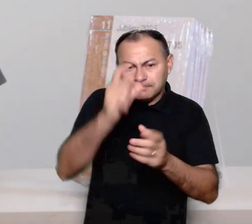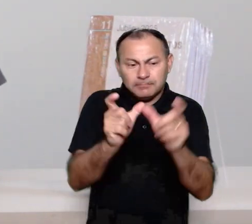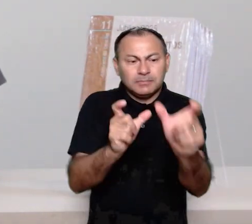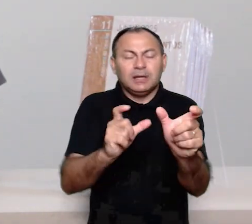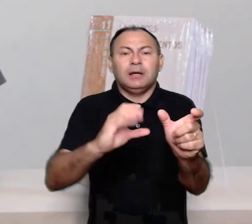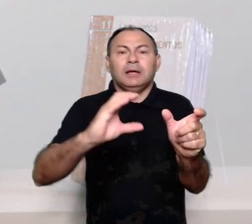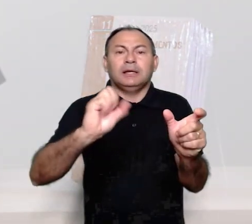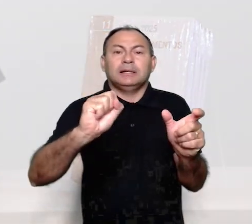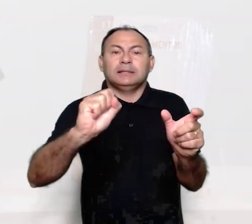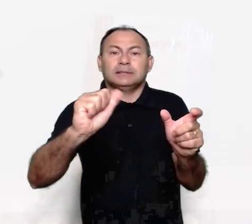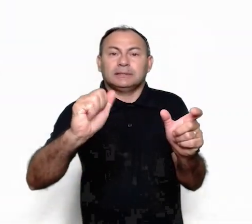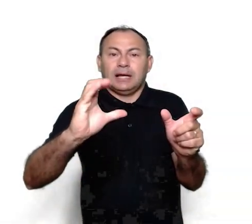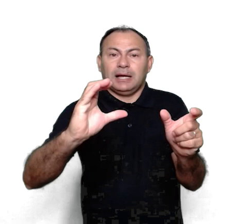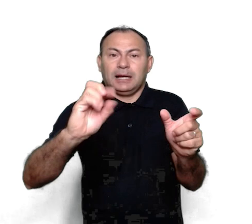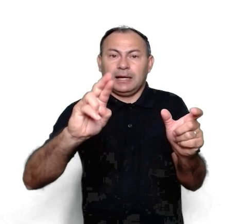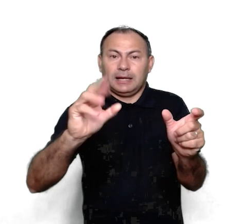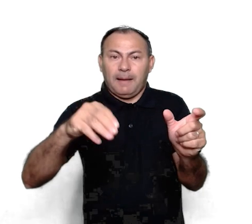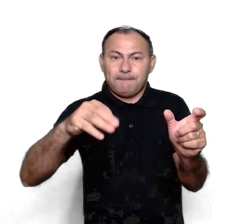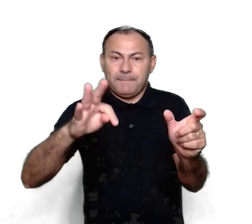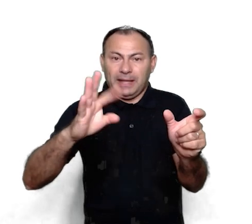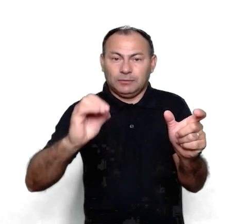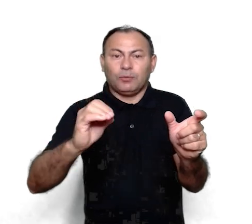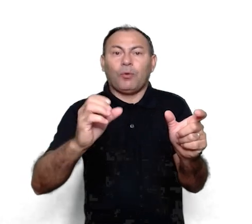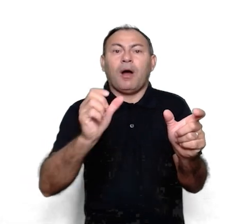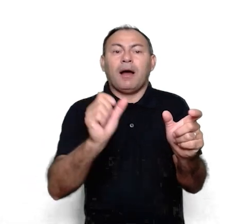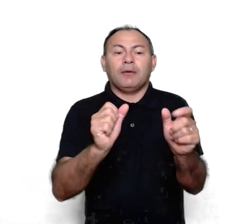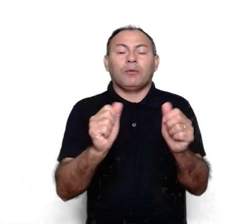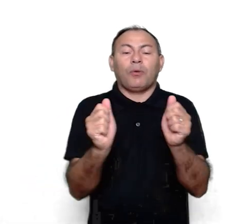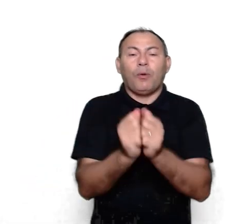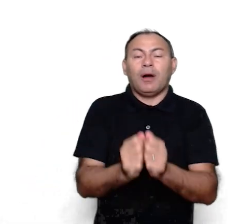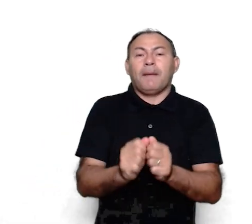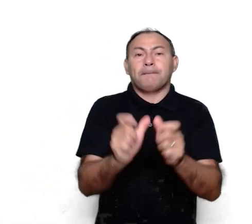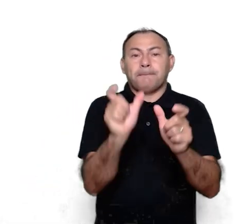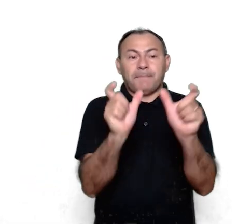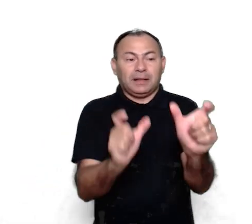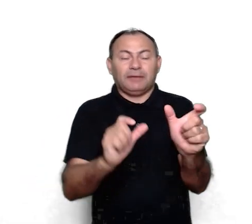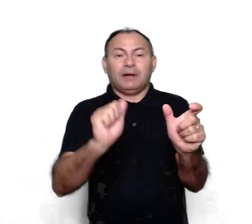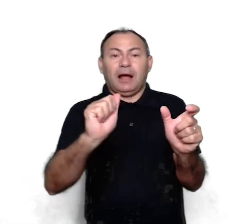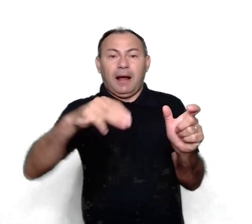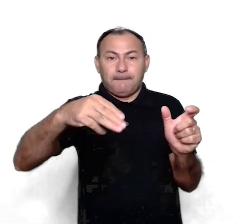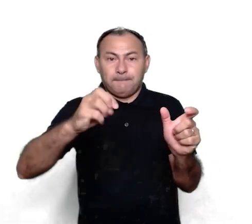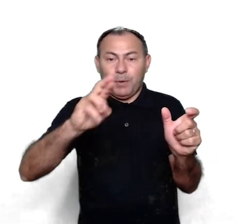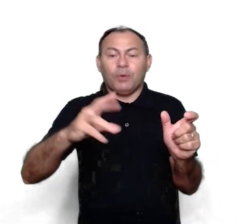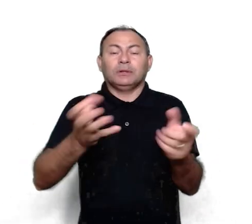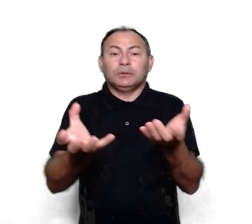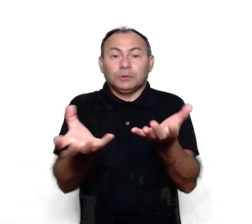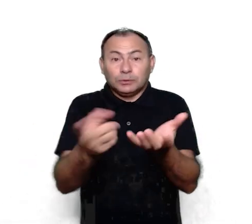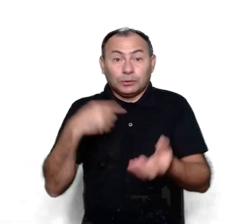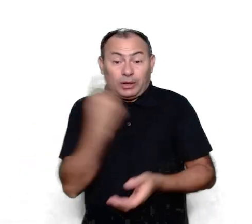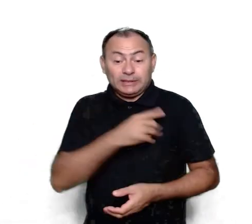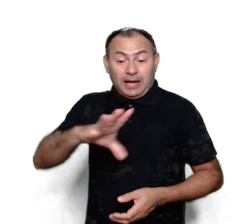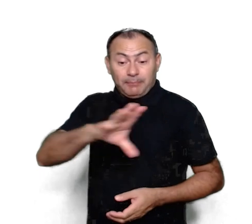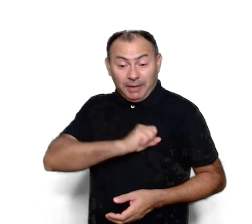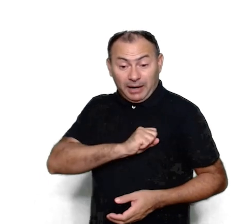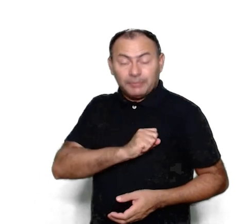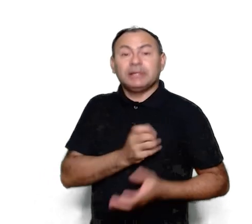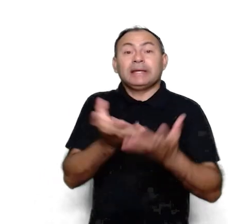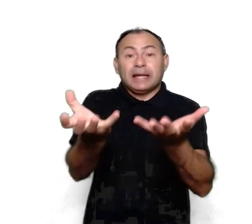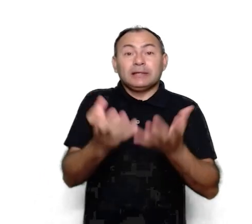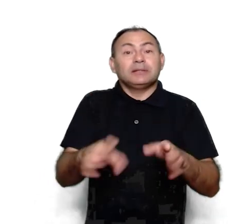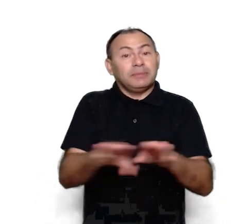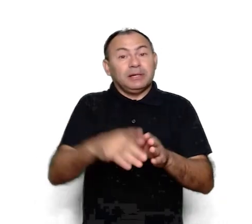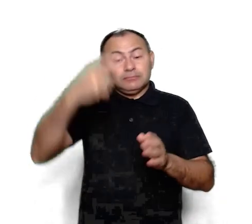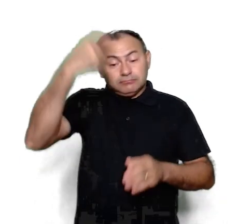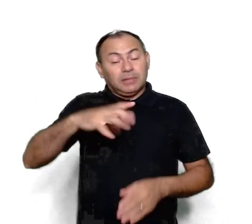da palavra sacramento com a palavra amor. Nós amamos, queremos ser amados, né?